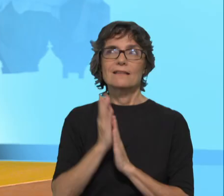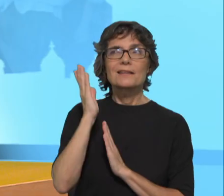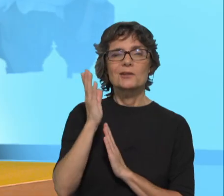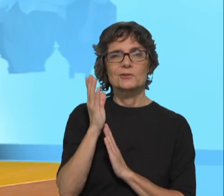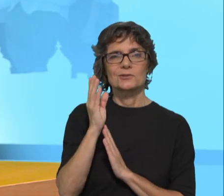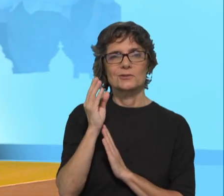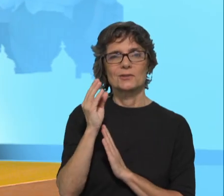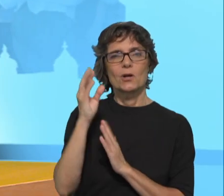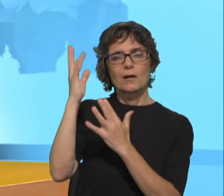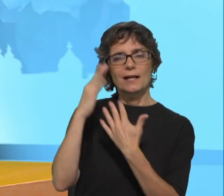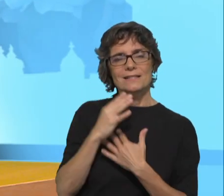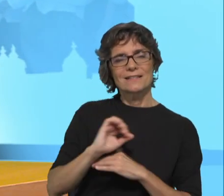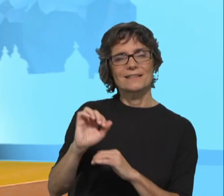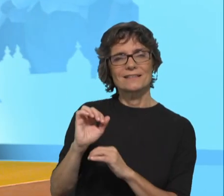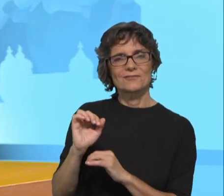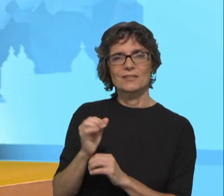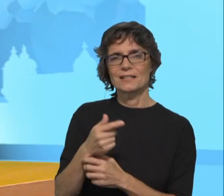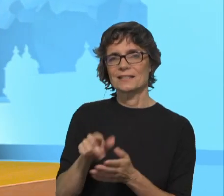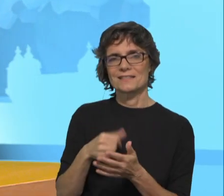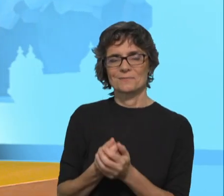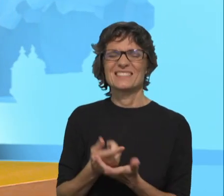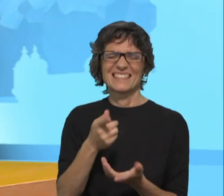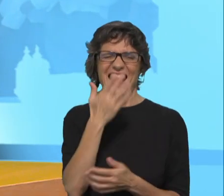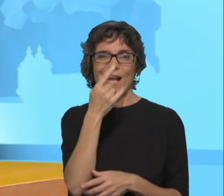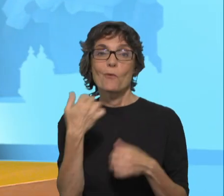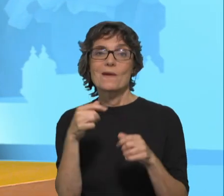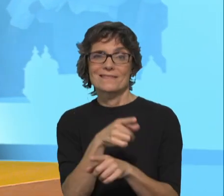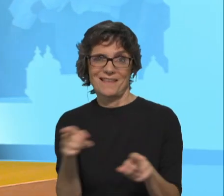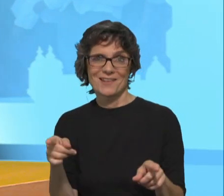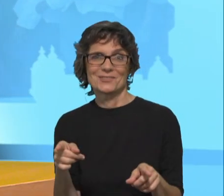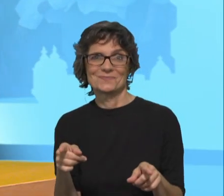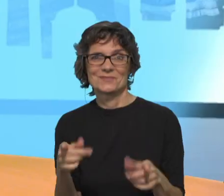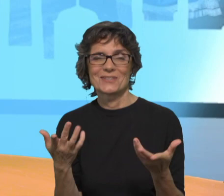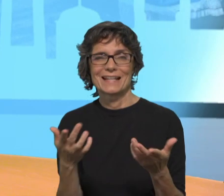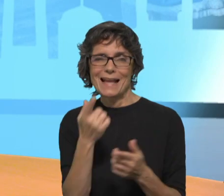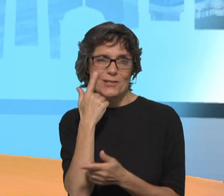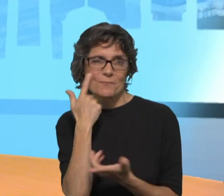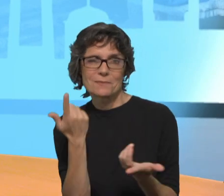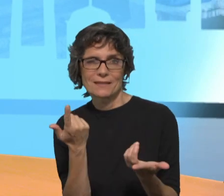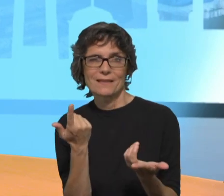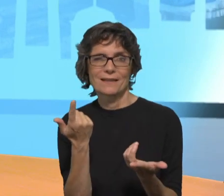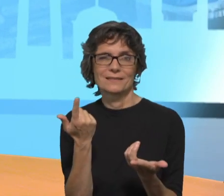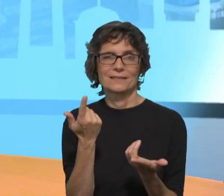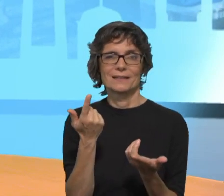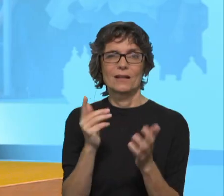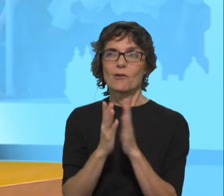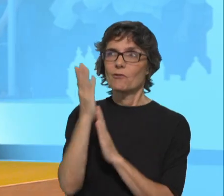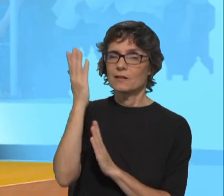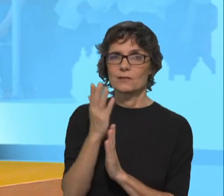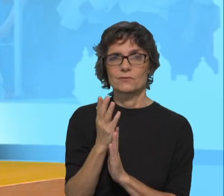chega para todos. Parece que é um primeiro ensaio. Não é? Parece que é um primeiro ensaio da parte de Deus a partir do